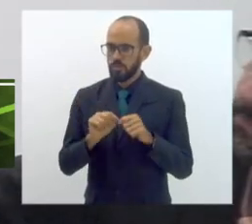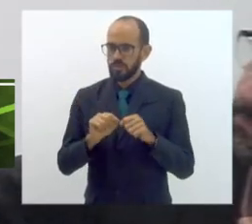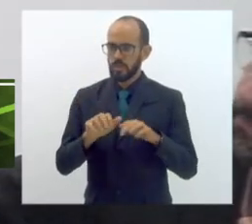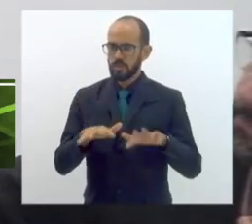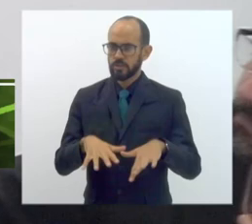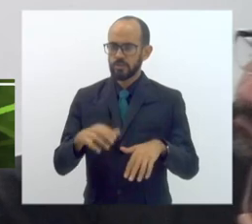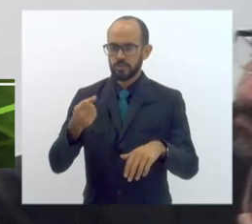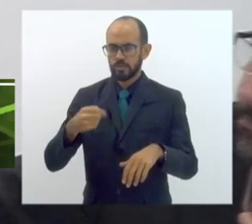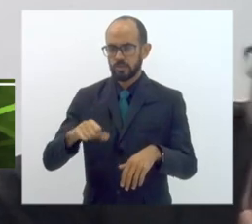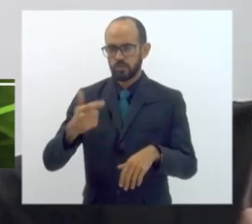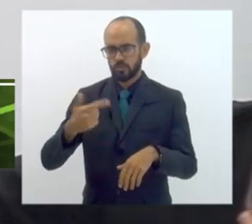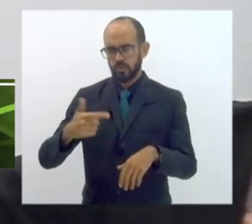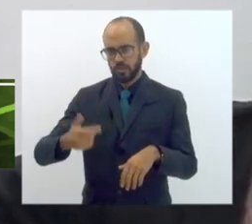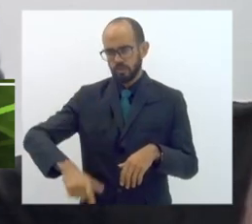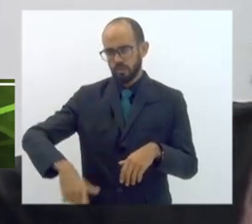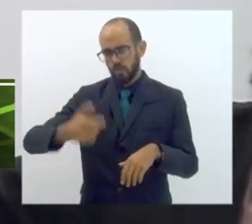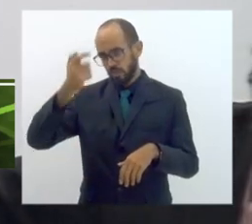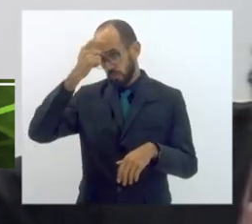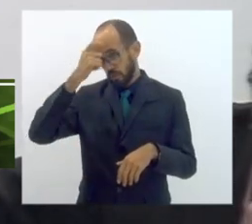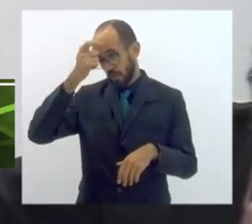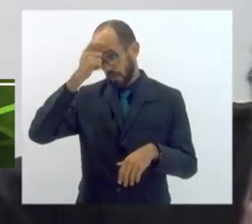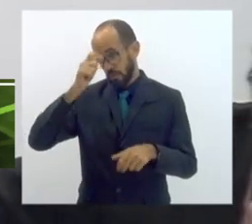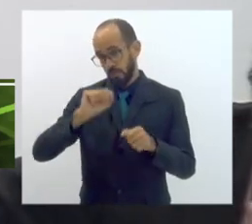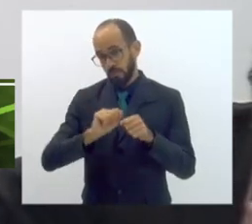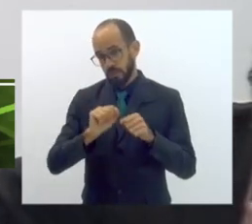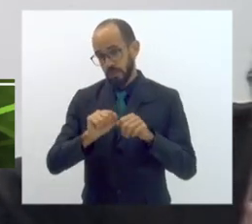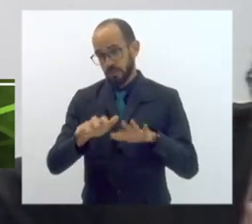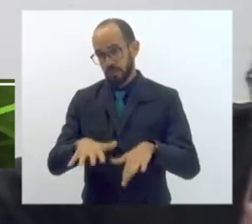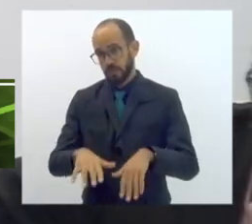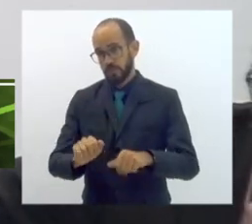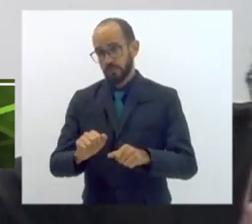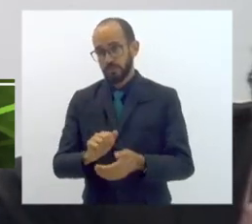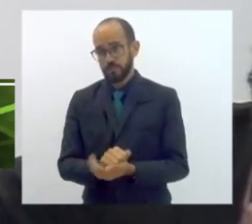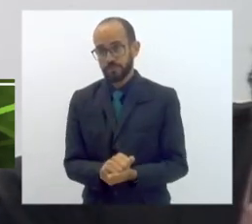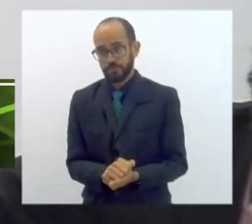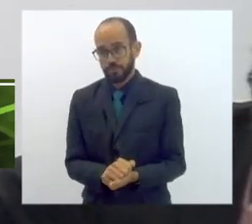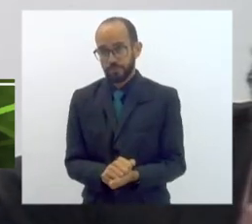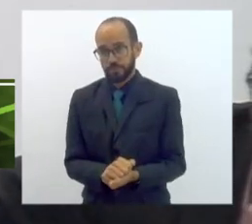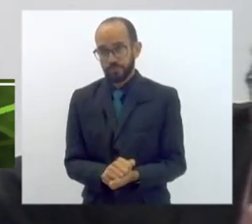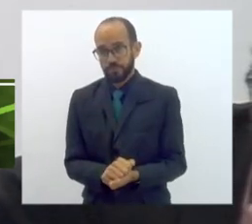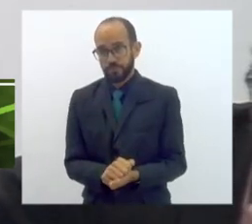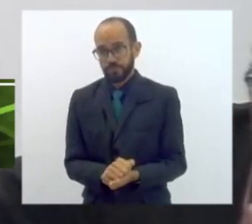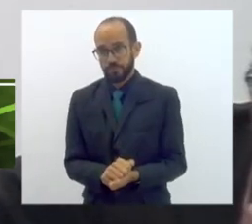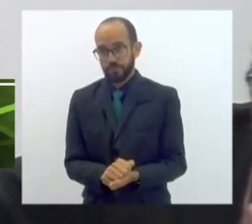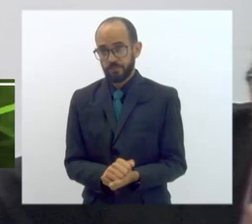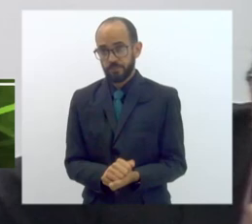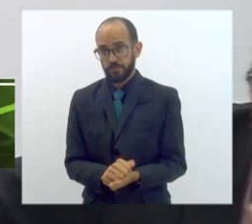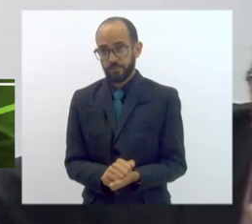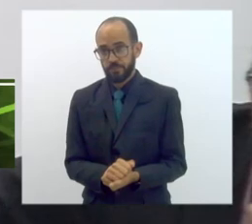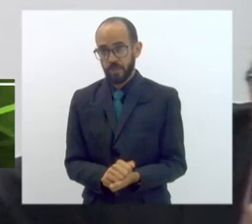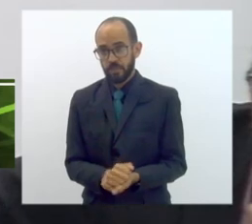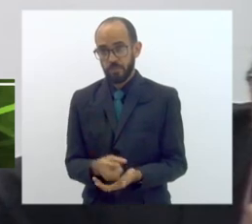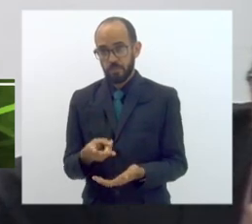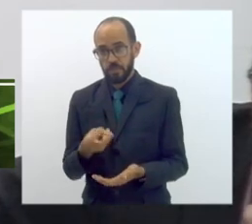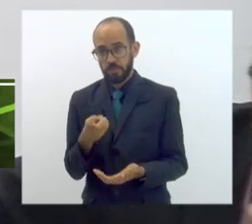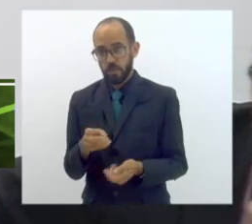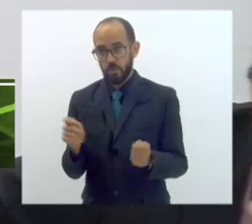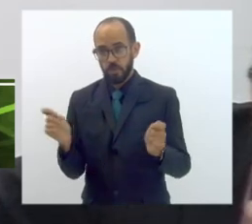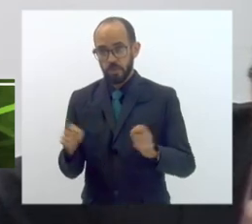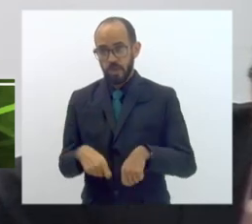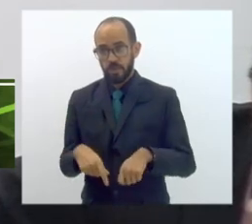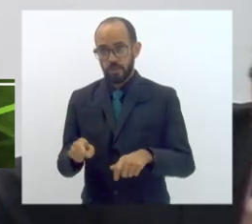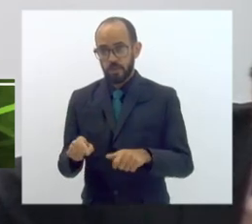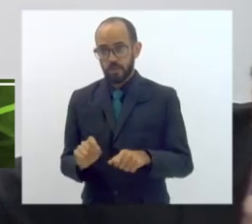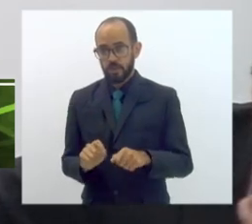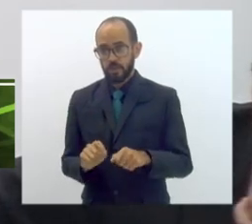muita consciência no que fazer. E o primeiro momento que a gente viu que daria certo e foi o teste